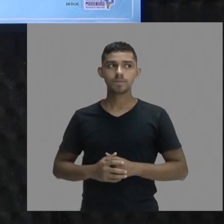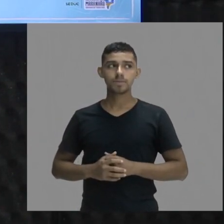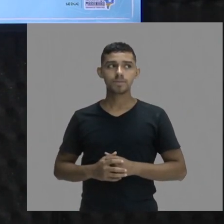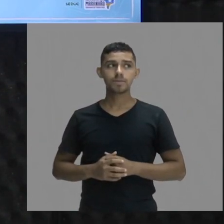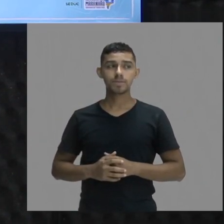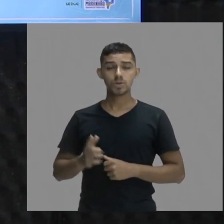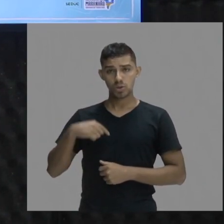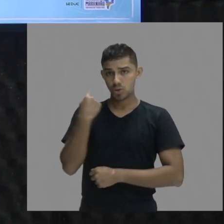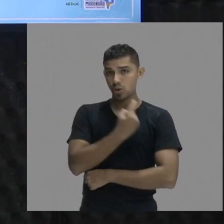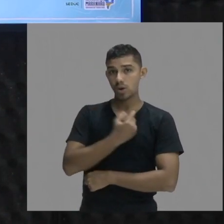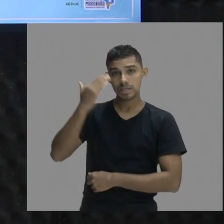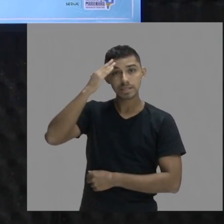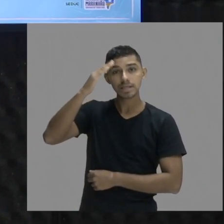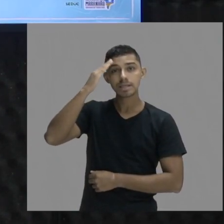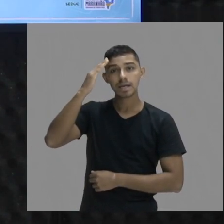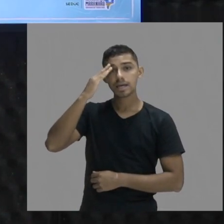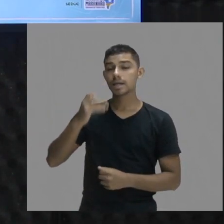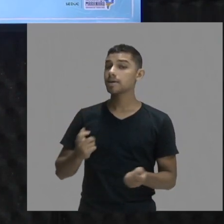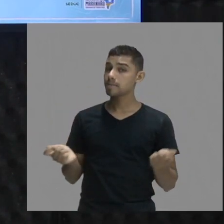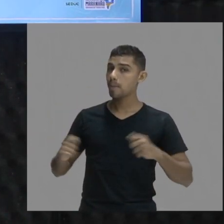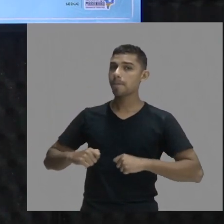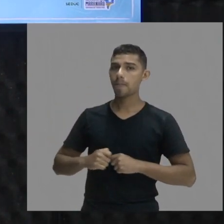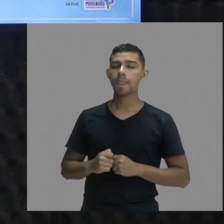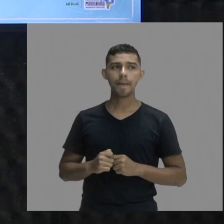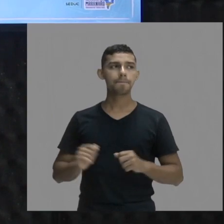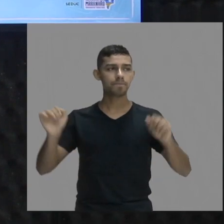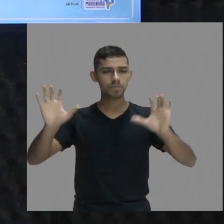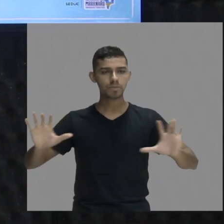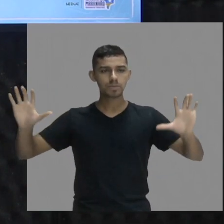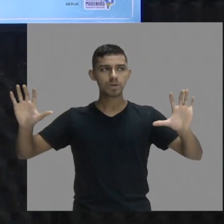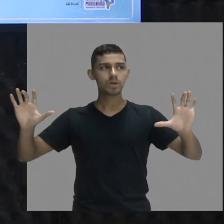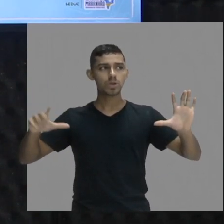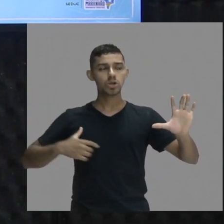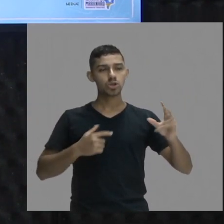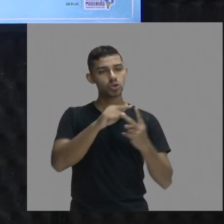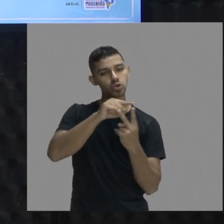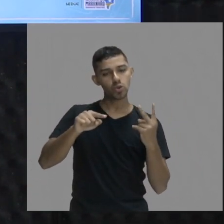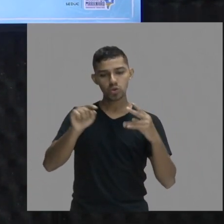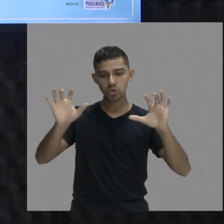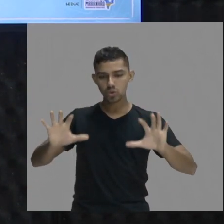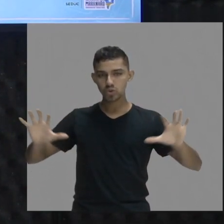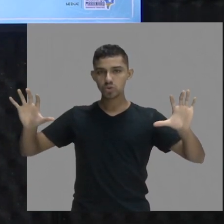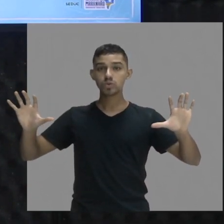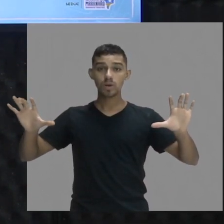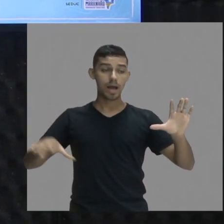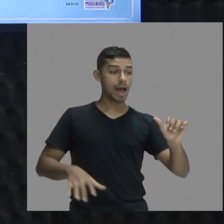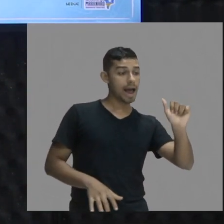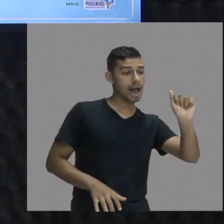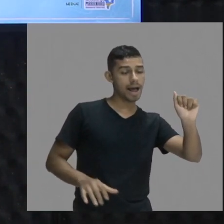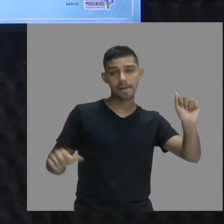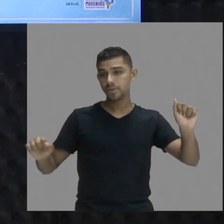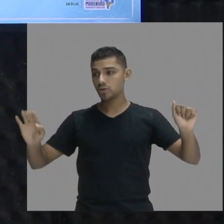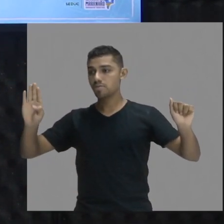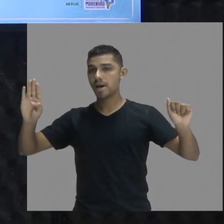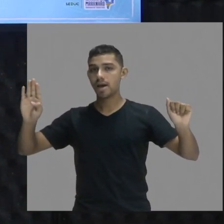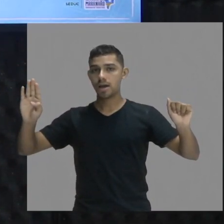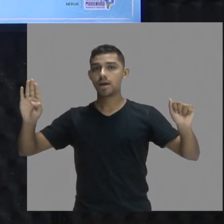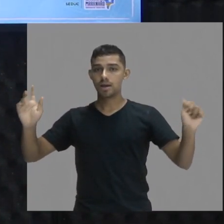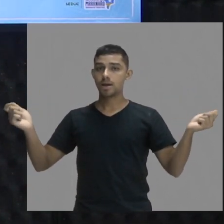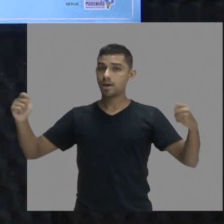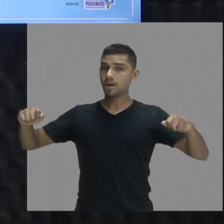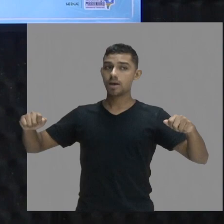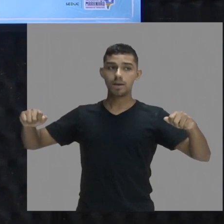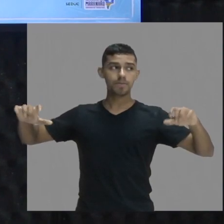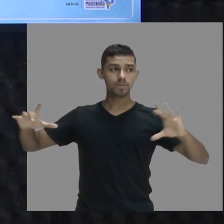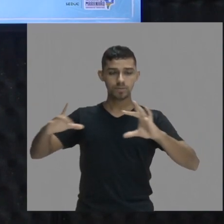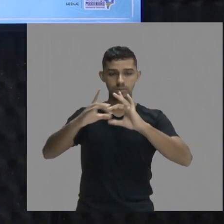que a gente entenda, porque você pode ter uma relação entre dois conjuntos, você pode ter um conjunto A e esses elementos do conjunto